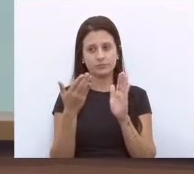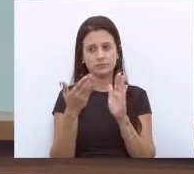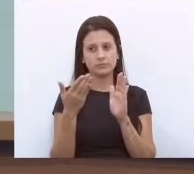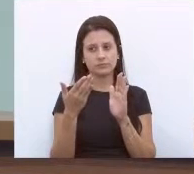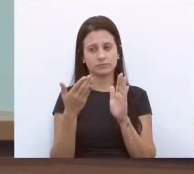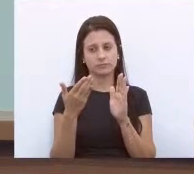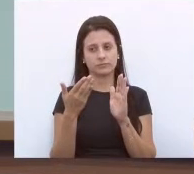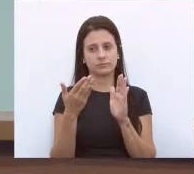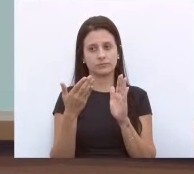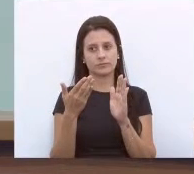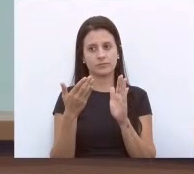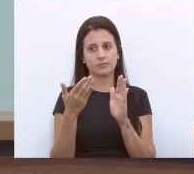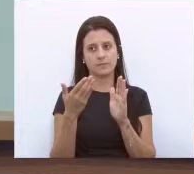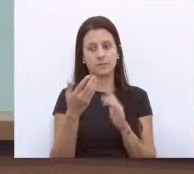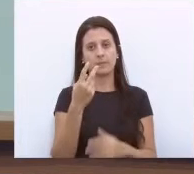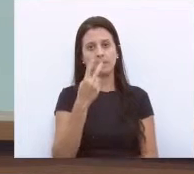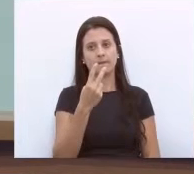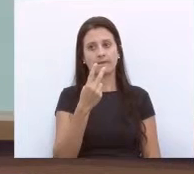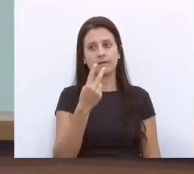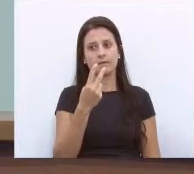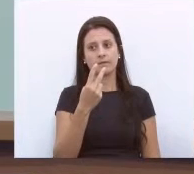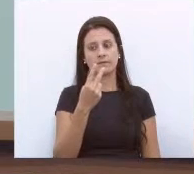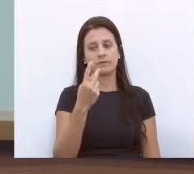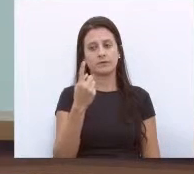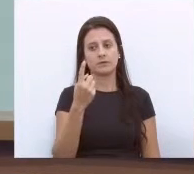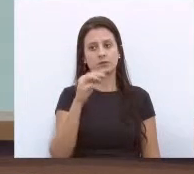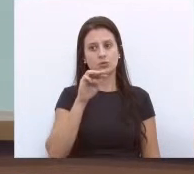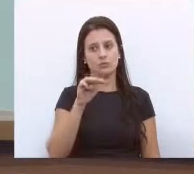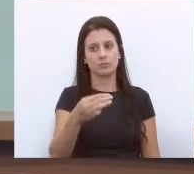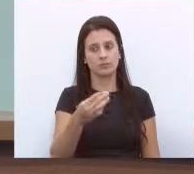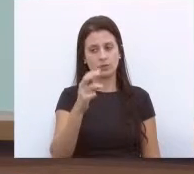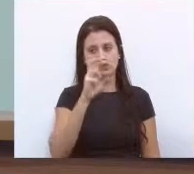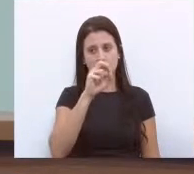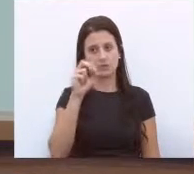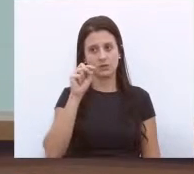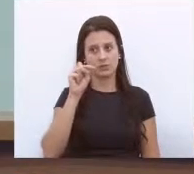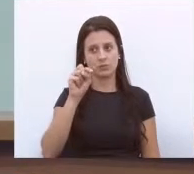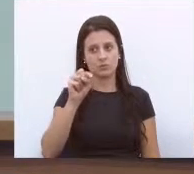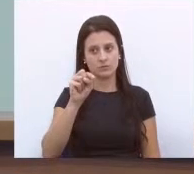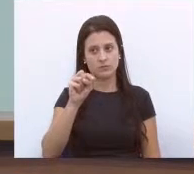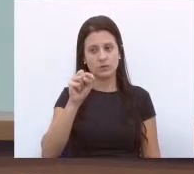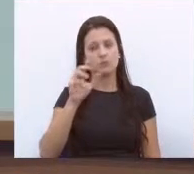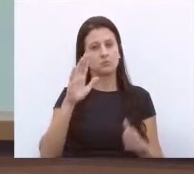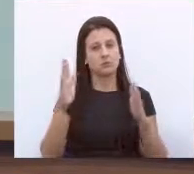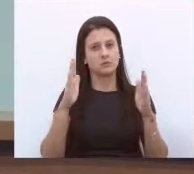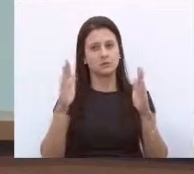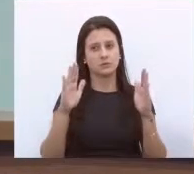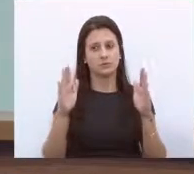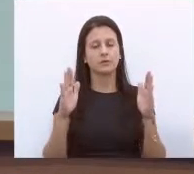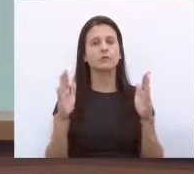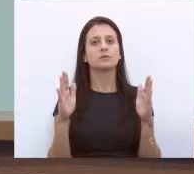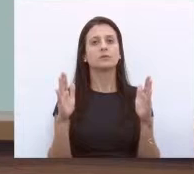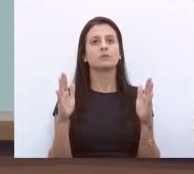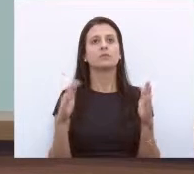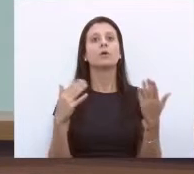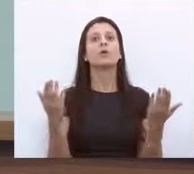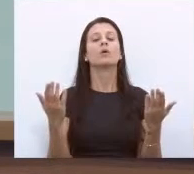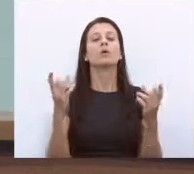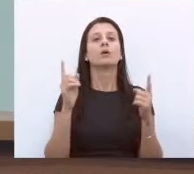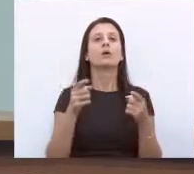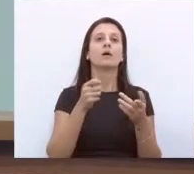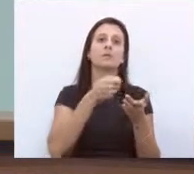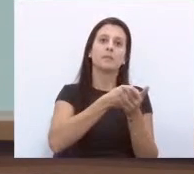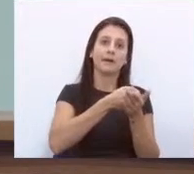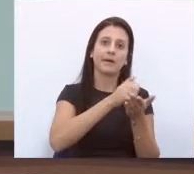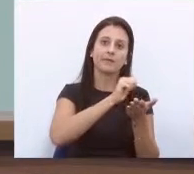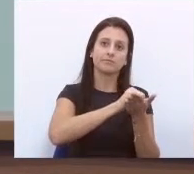de 21 milhões e 500 mil aproximadamente o que é para custeio e